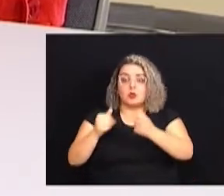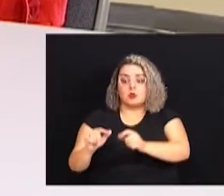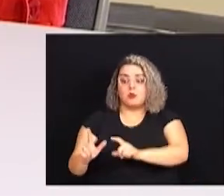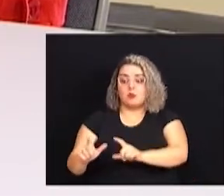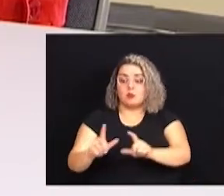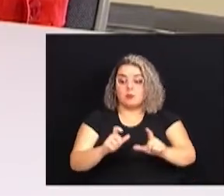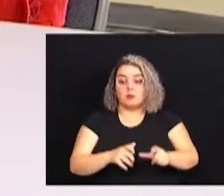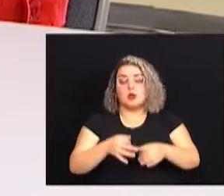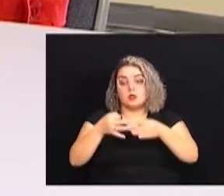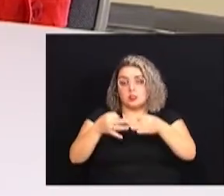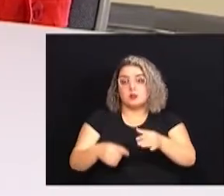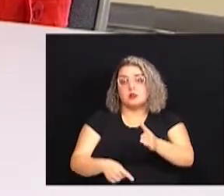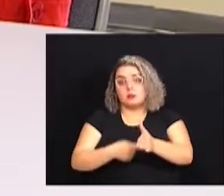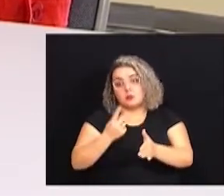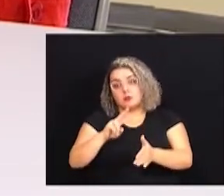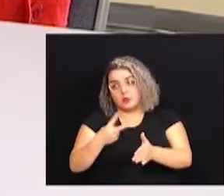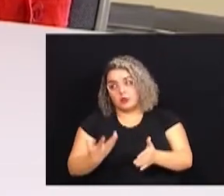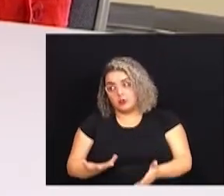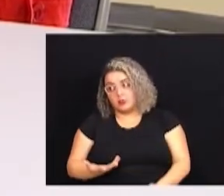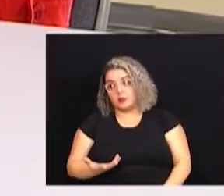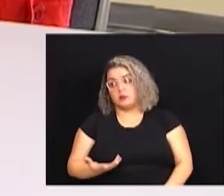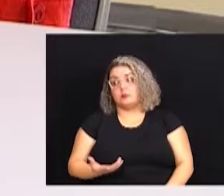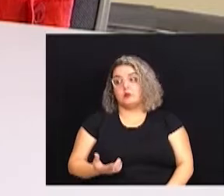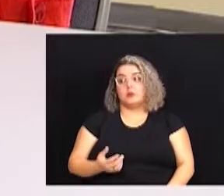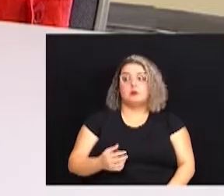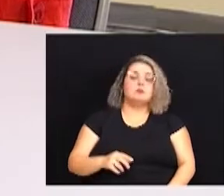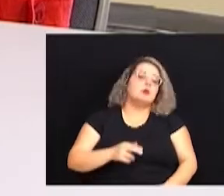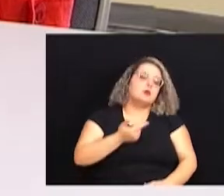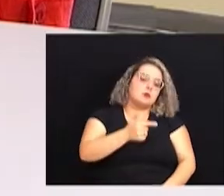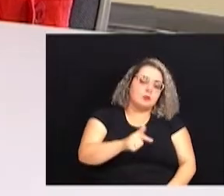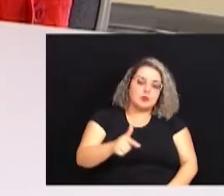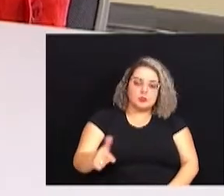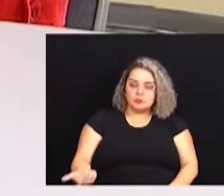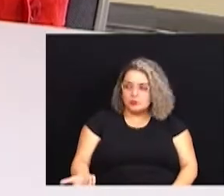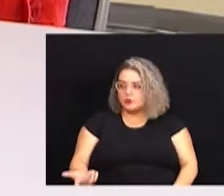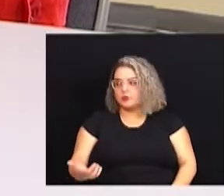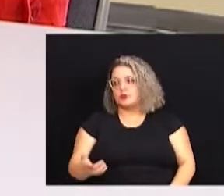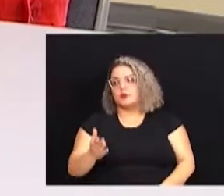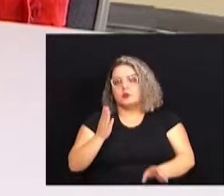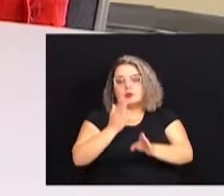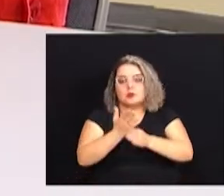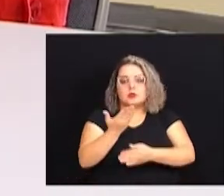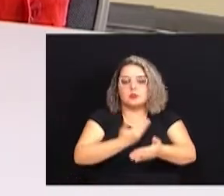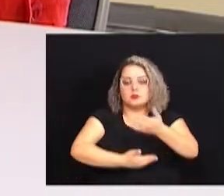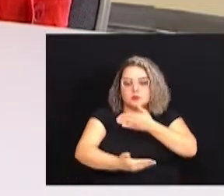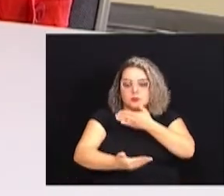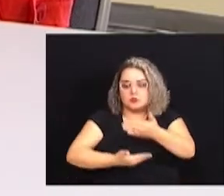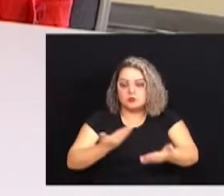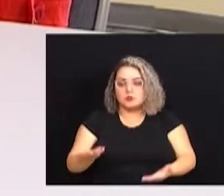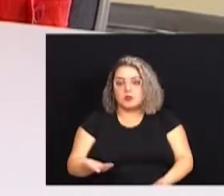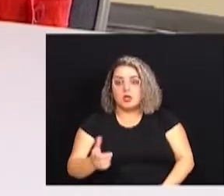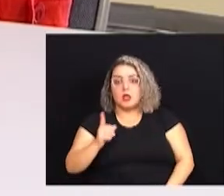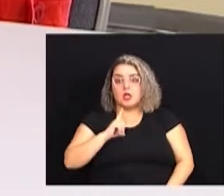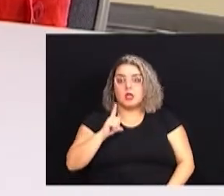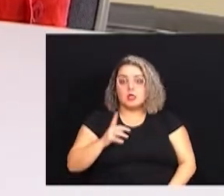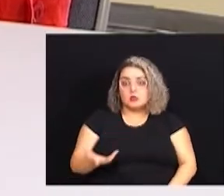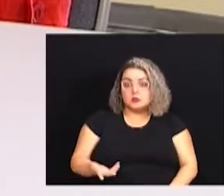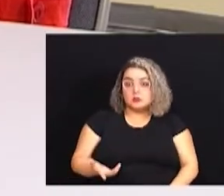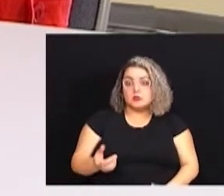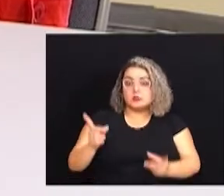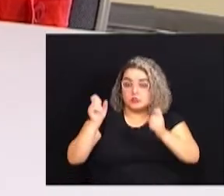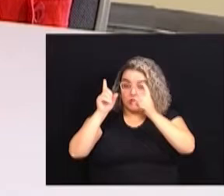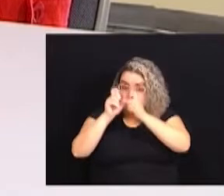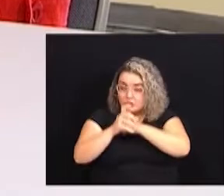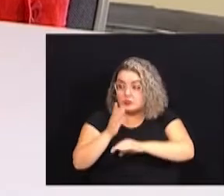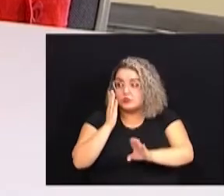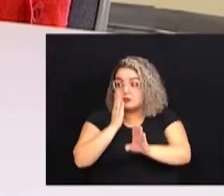comprar todas as figurinhas corretas da primeira vez, porque vem figurinhas repetidas, a galera se encontra para trocar e tem aquelas que